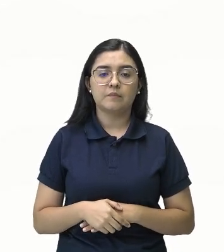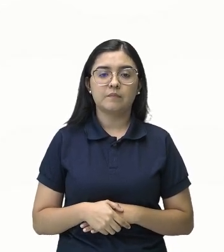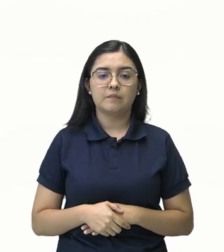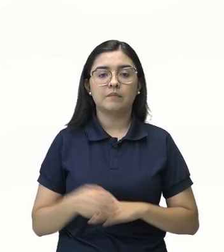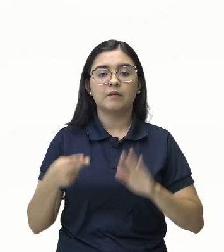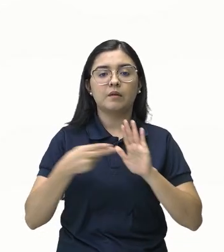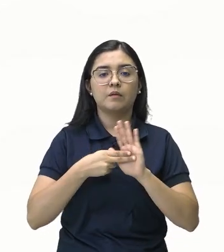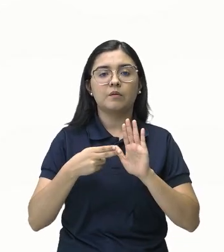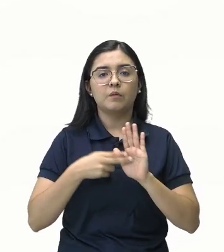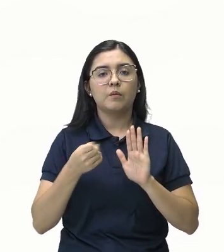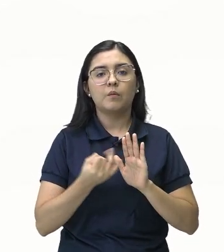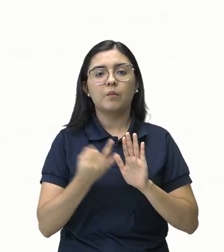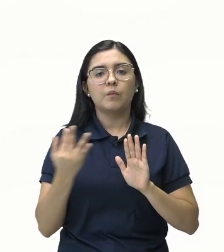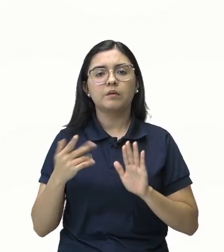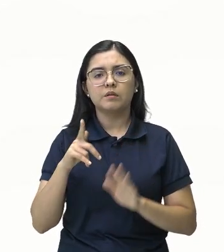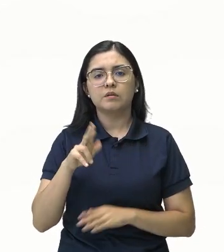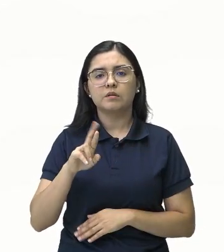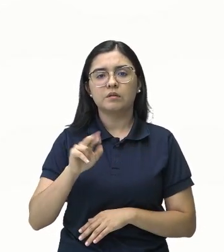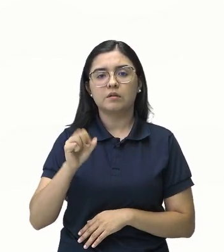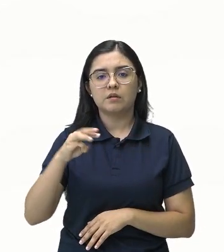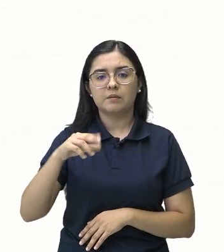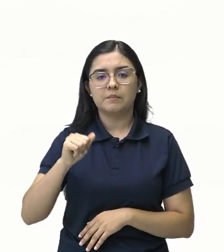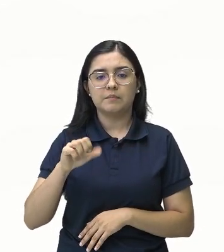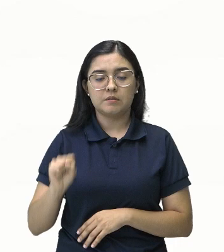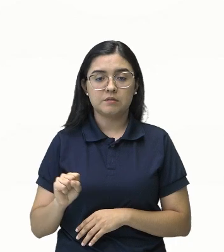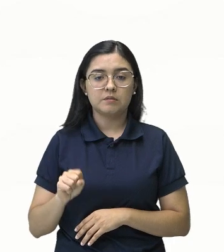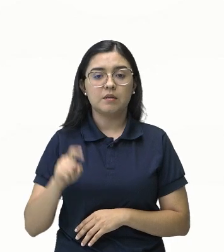são quantas gramas? 1000 gramas.